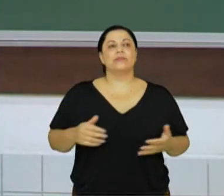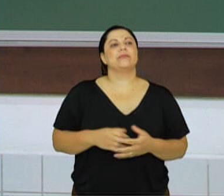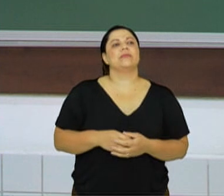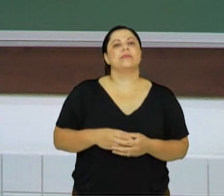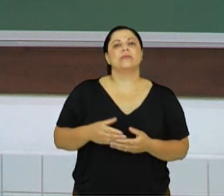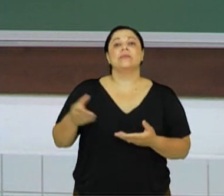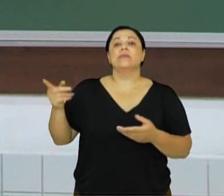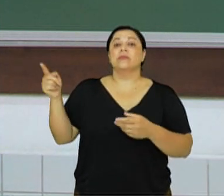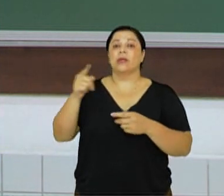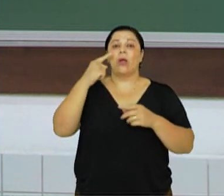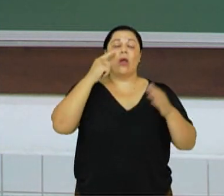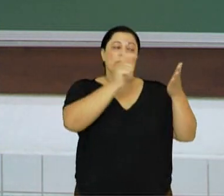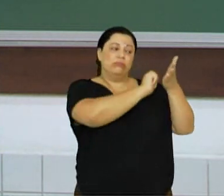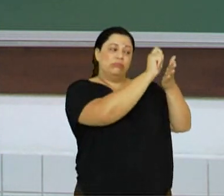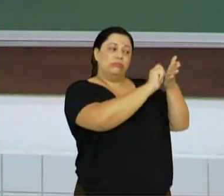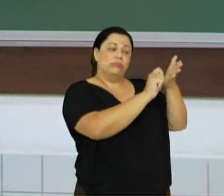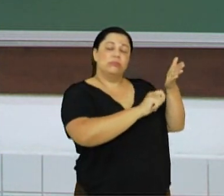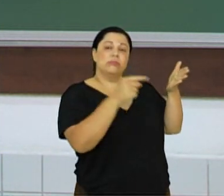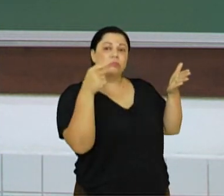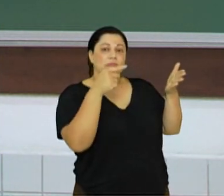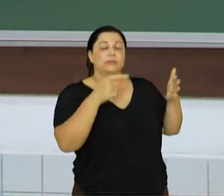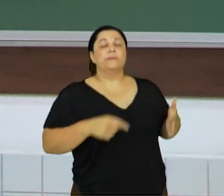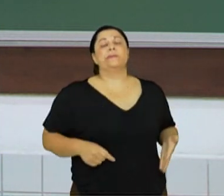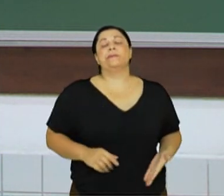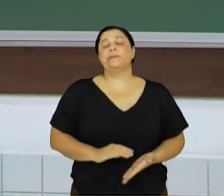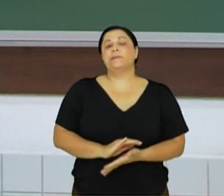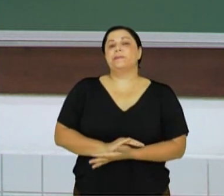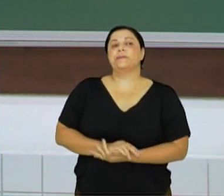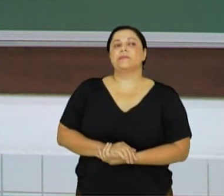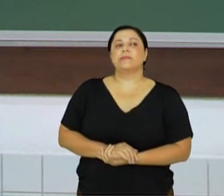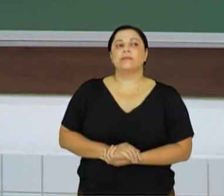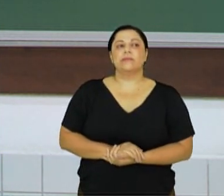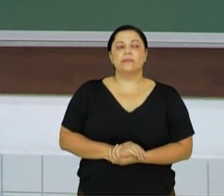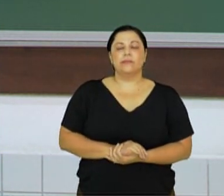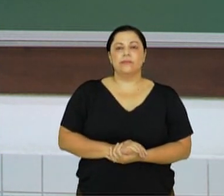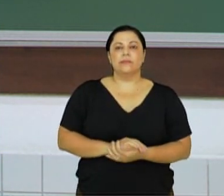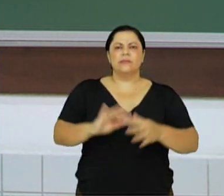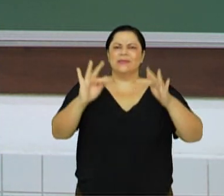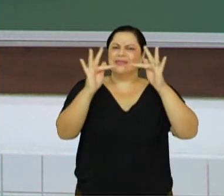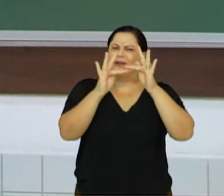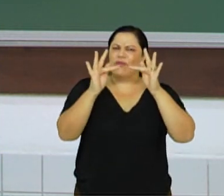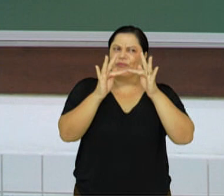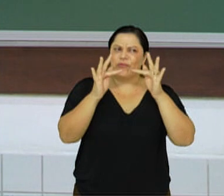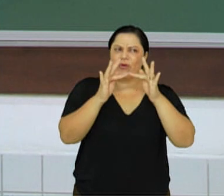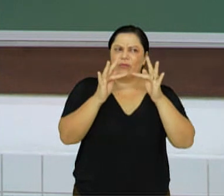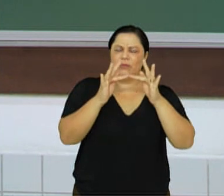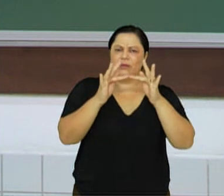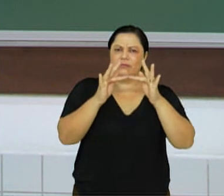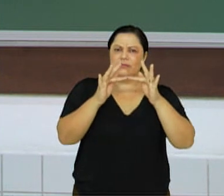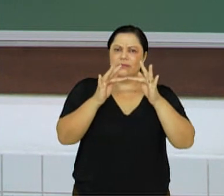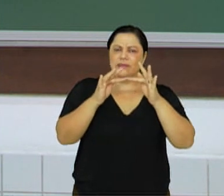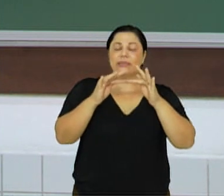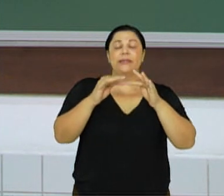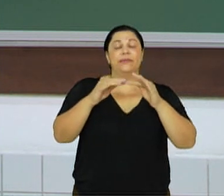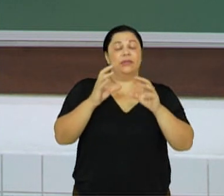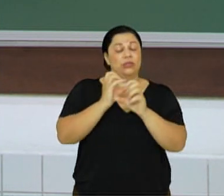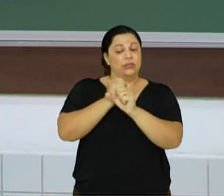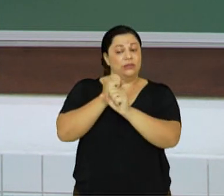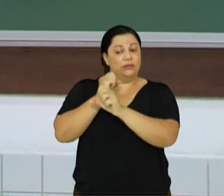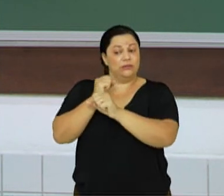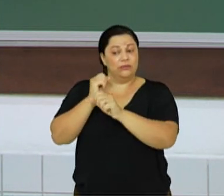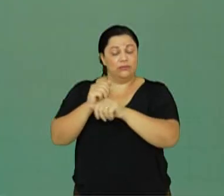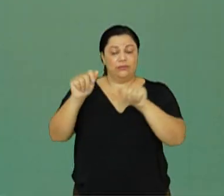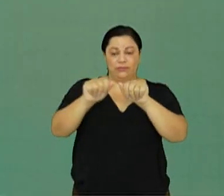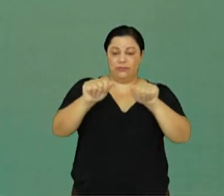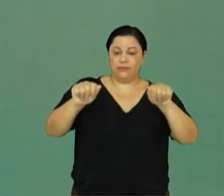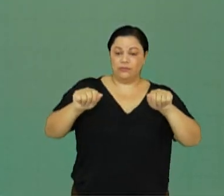para o quadro resolver esta questão aqui. Então, esta formulazinha aqui é a fórmula para a gente calcular a área